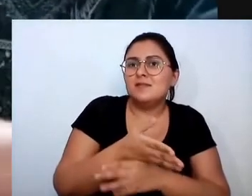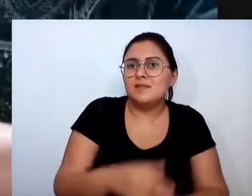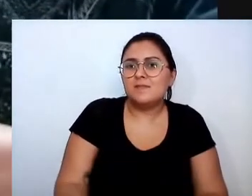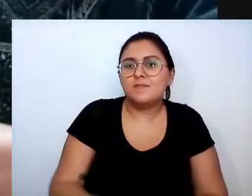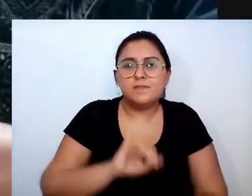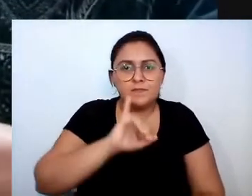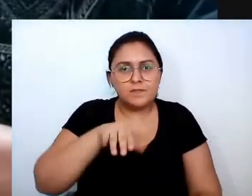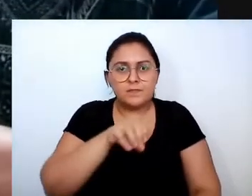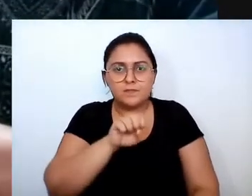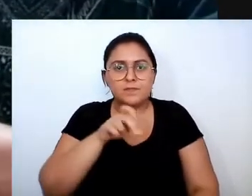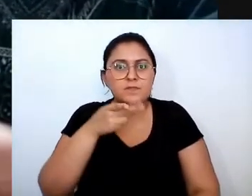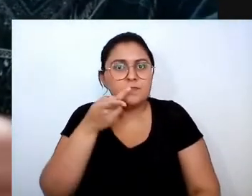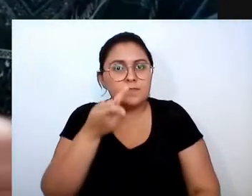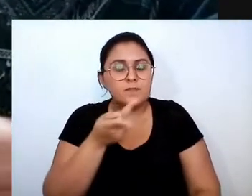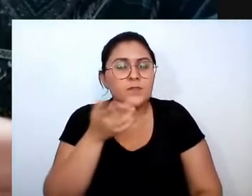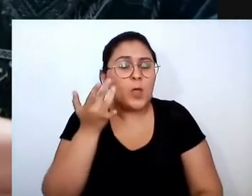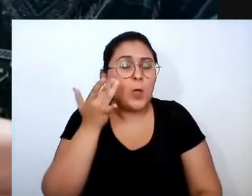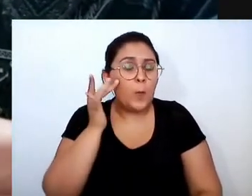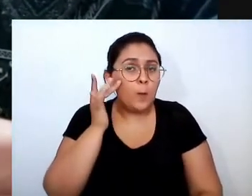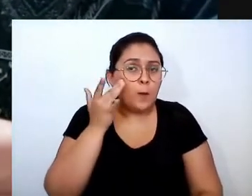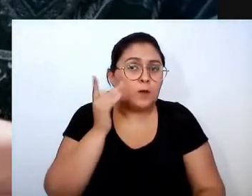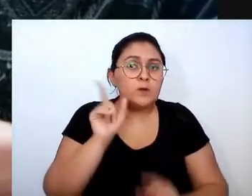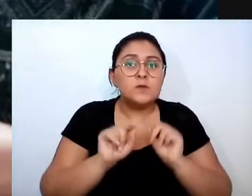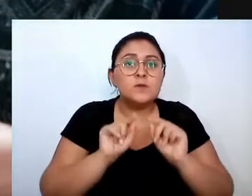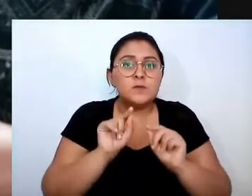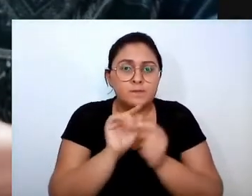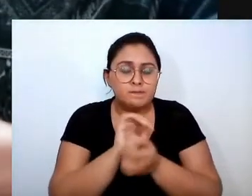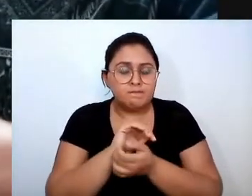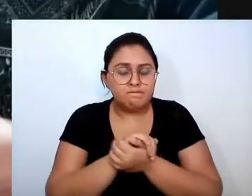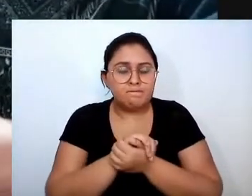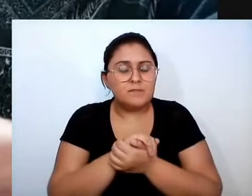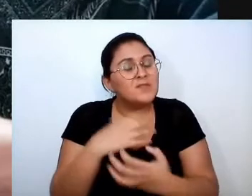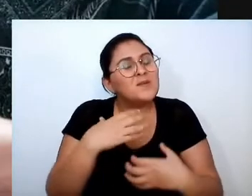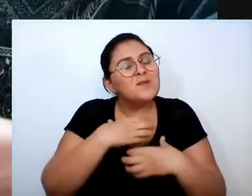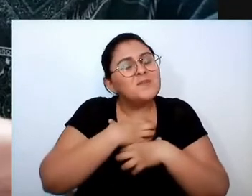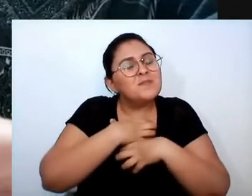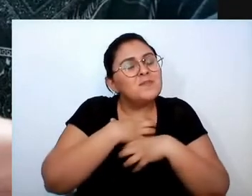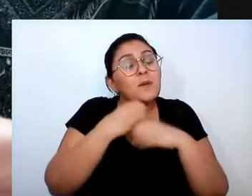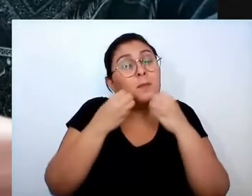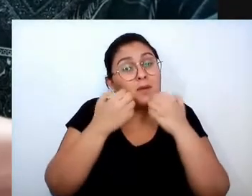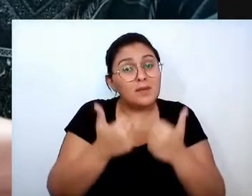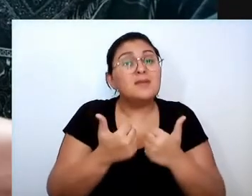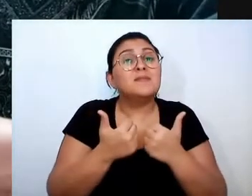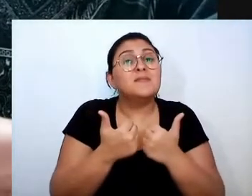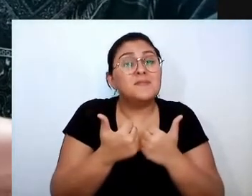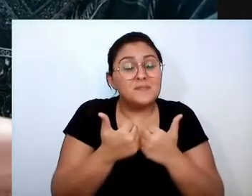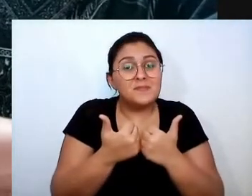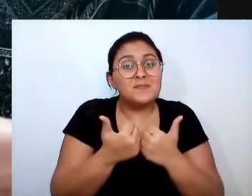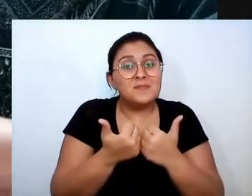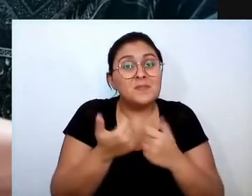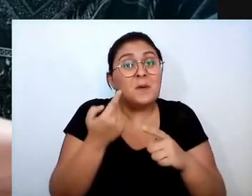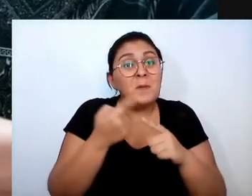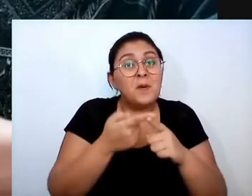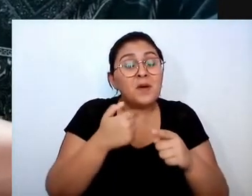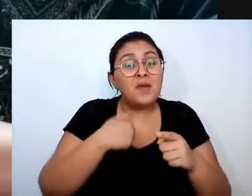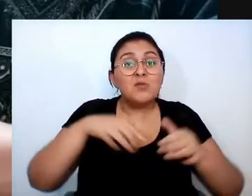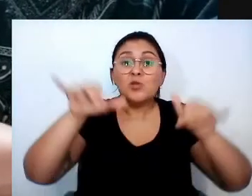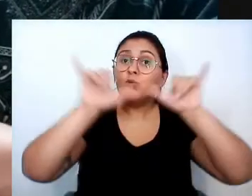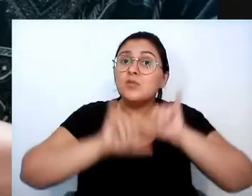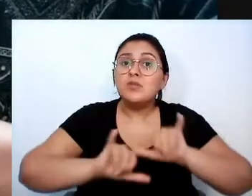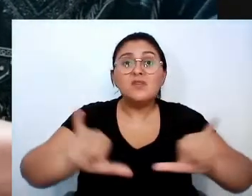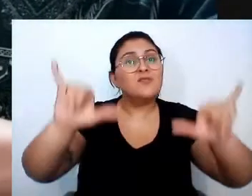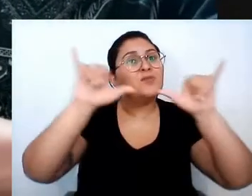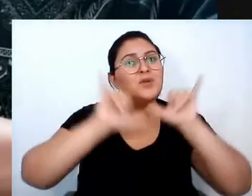que na verdade, eu me sinto bem, né? Porque eu passando essa informação, né? Tirando